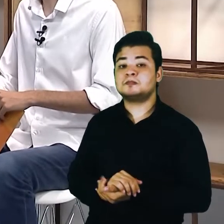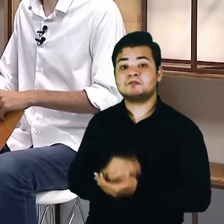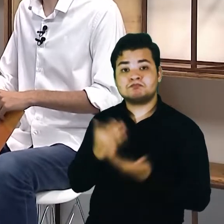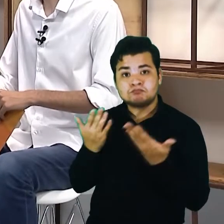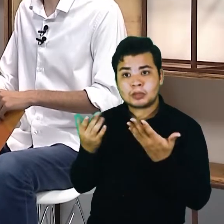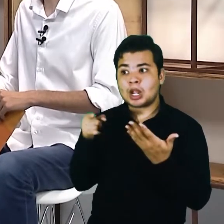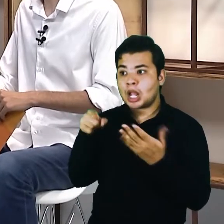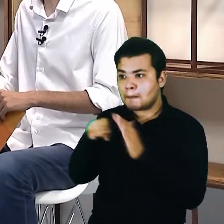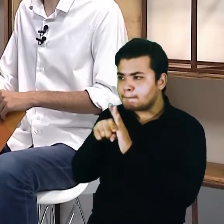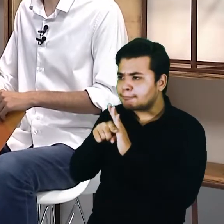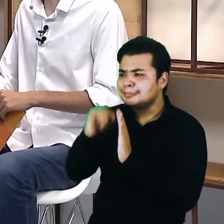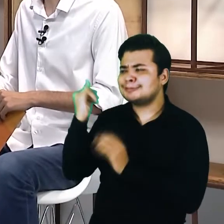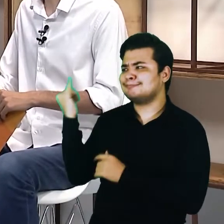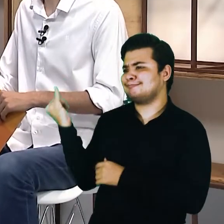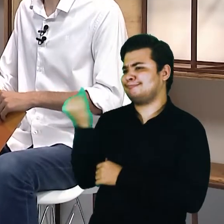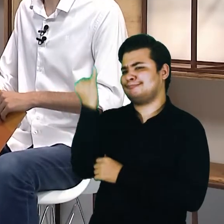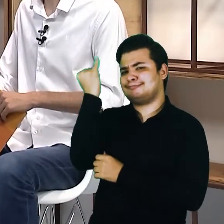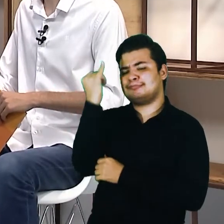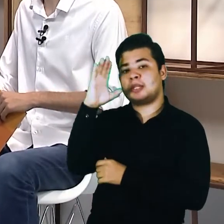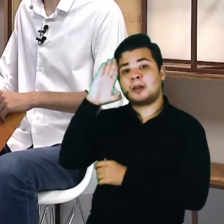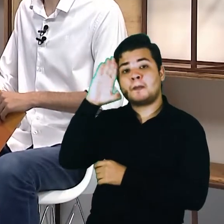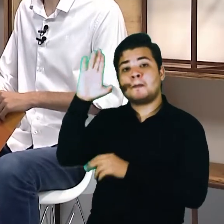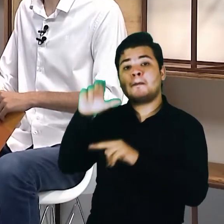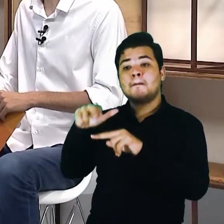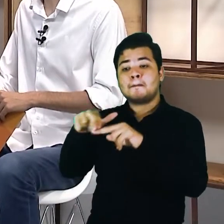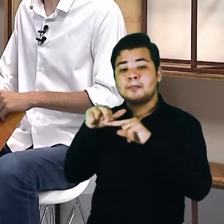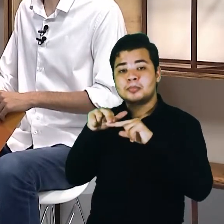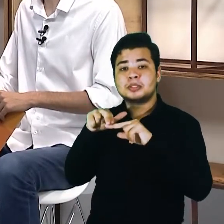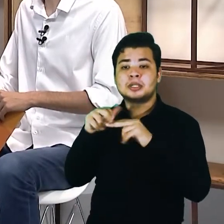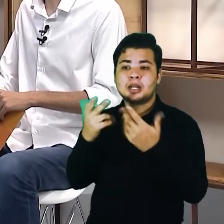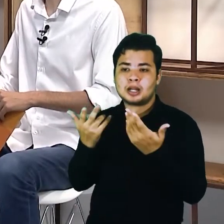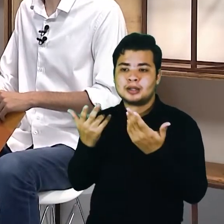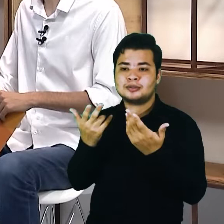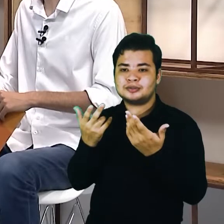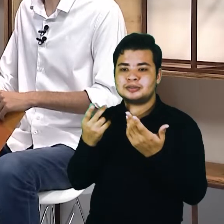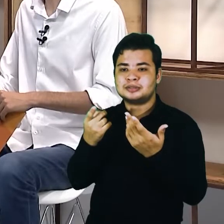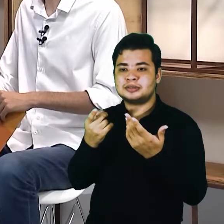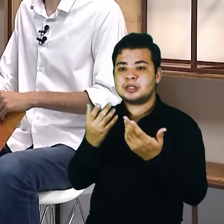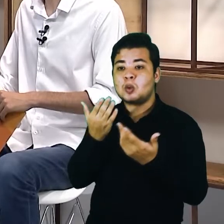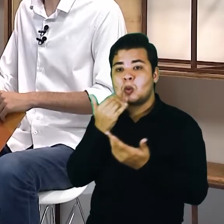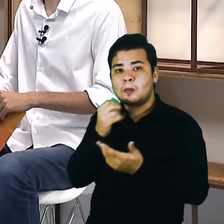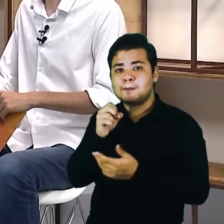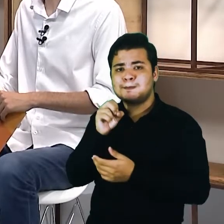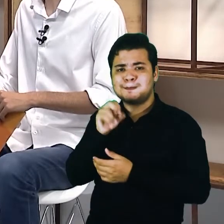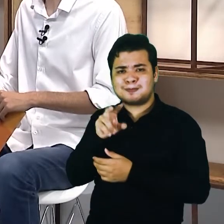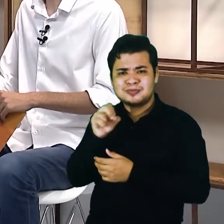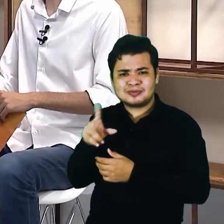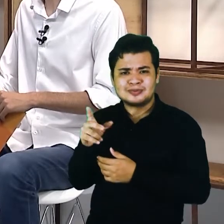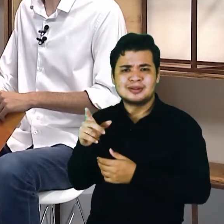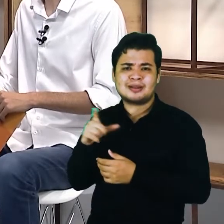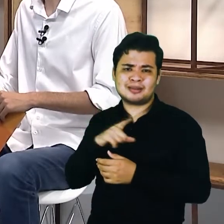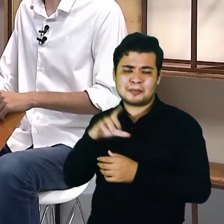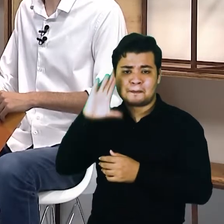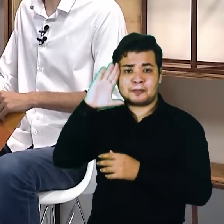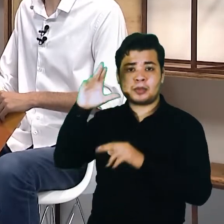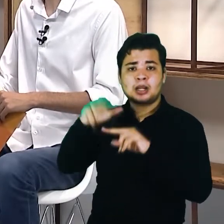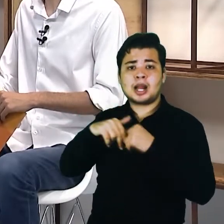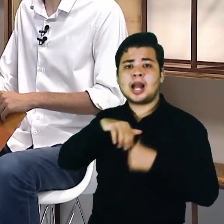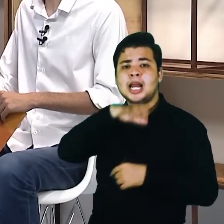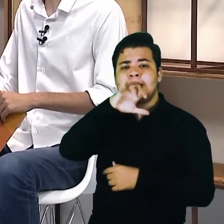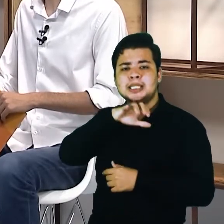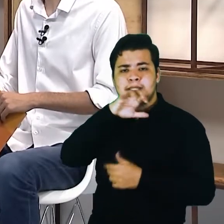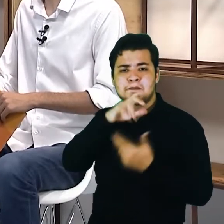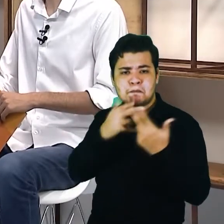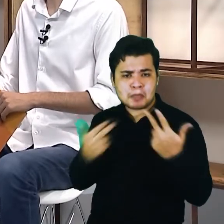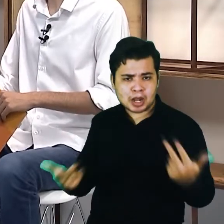É muito importante, principalmente quando se trata de intoxicações que envolvem ruminantes, animais de produção. Então, a maior